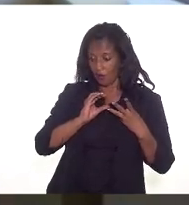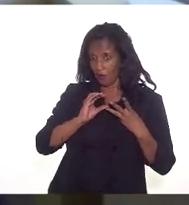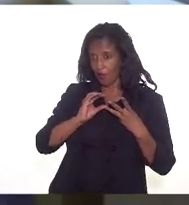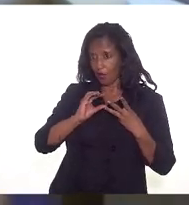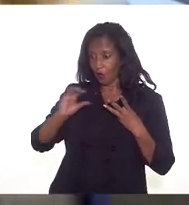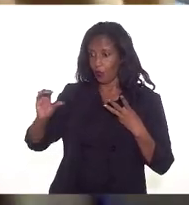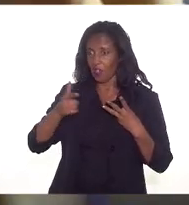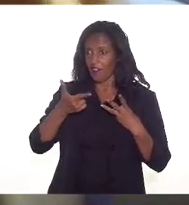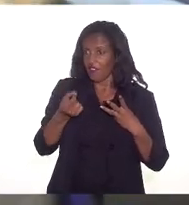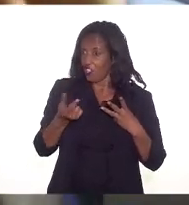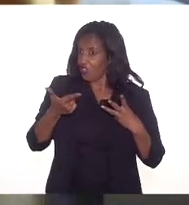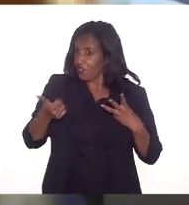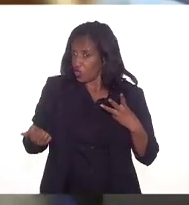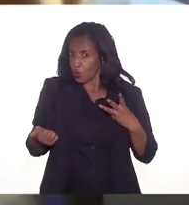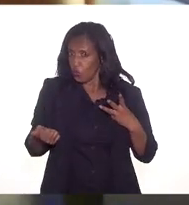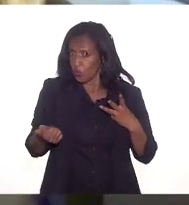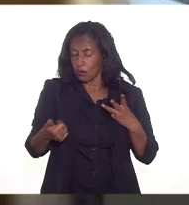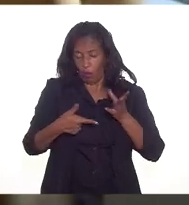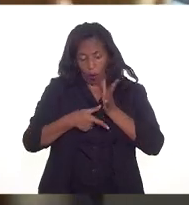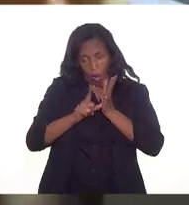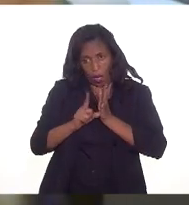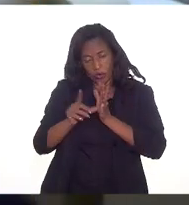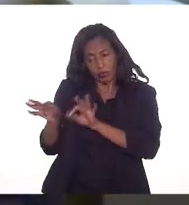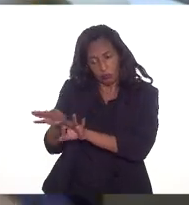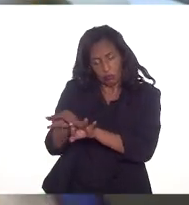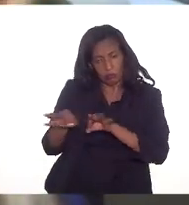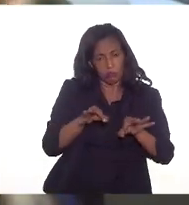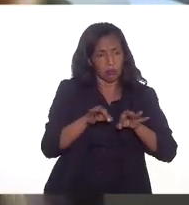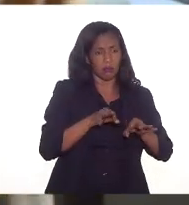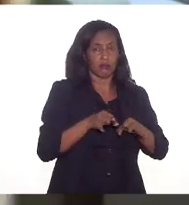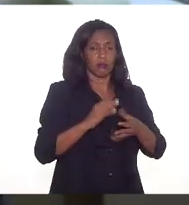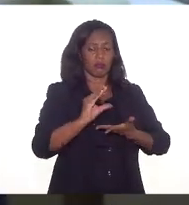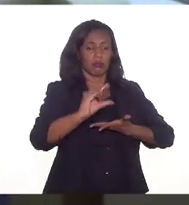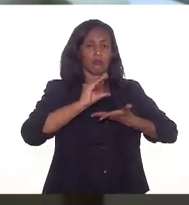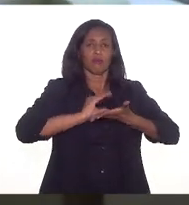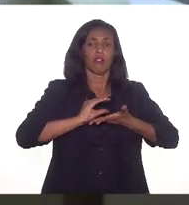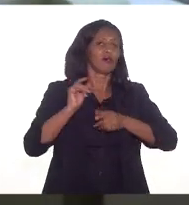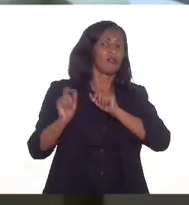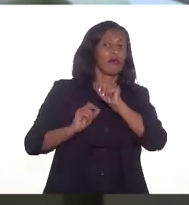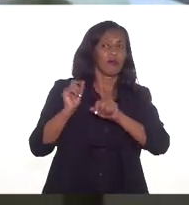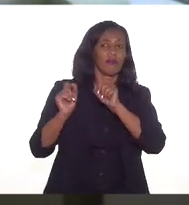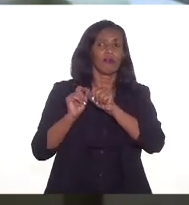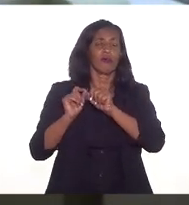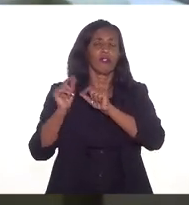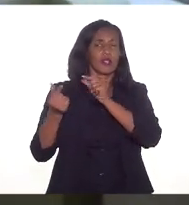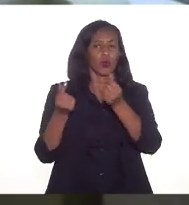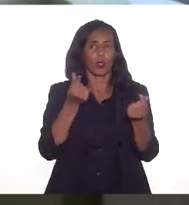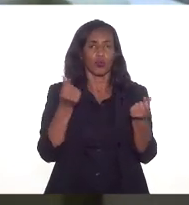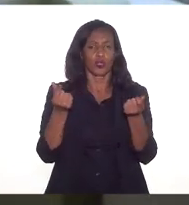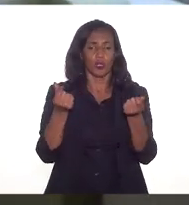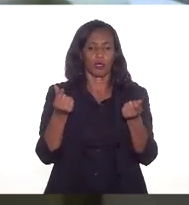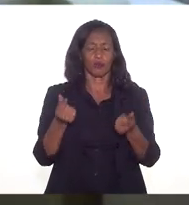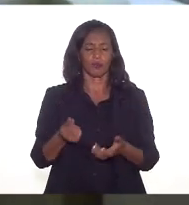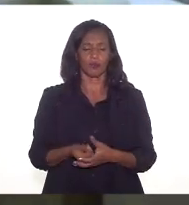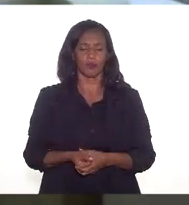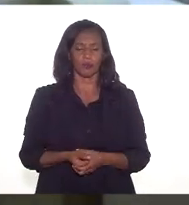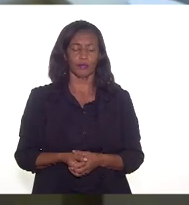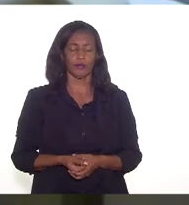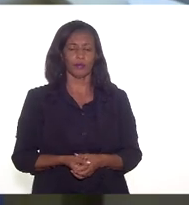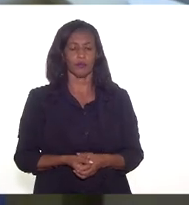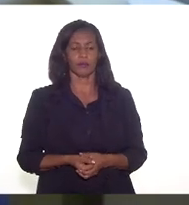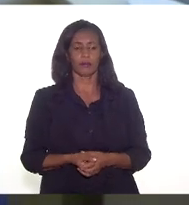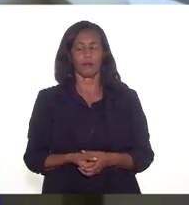E tem que ter um planejamento para isso. Essa é a primeira questão na esteira da